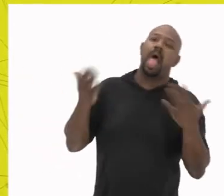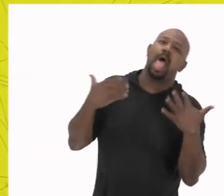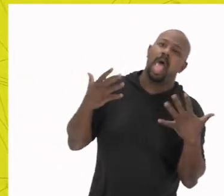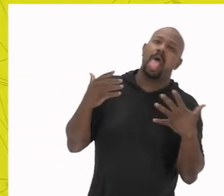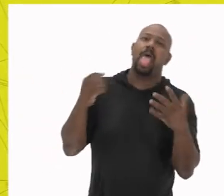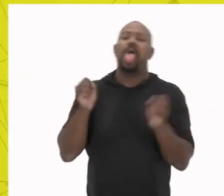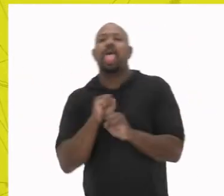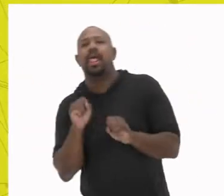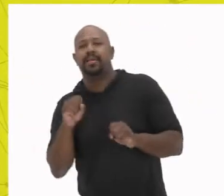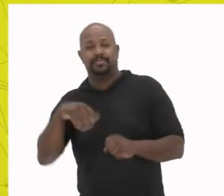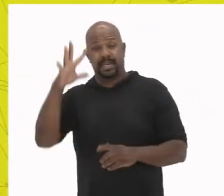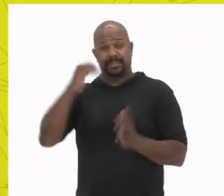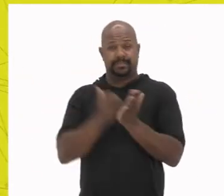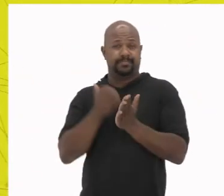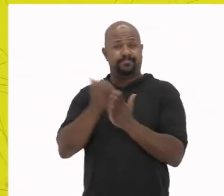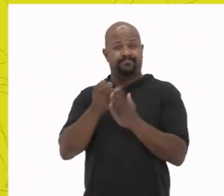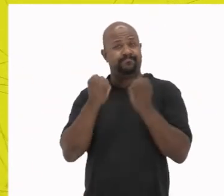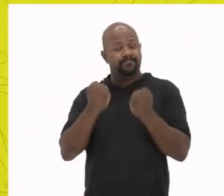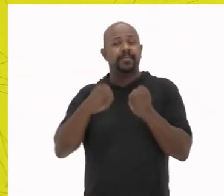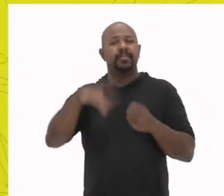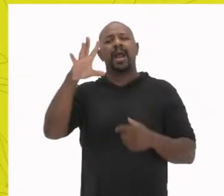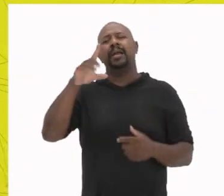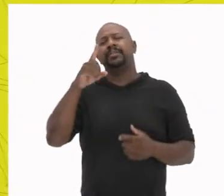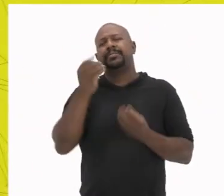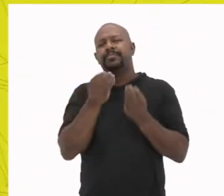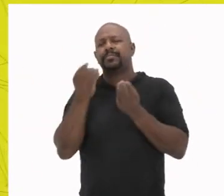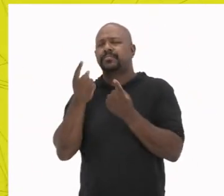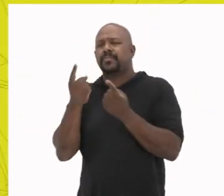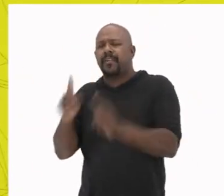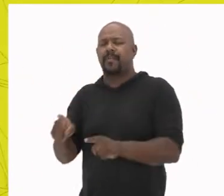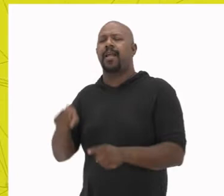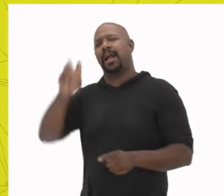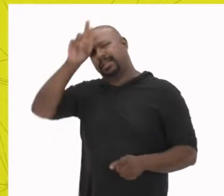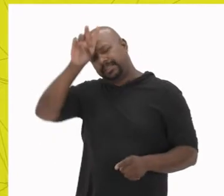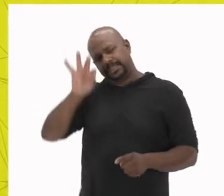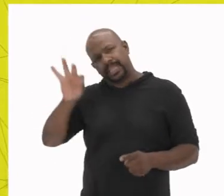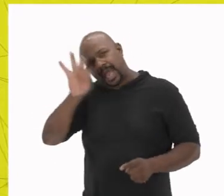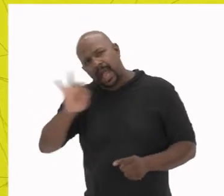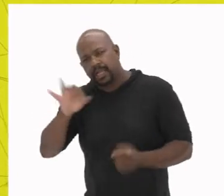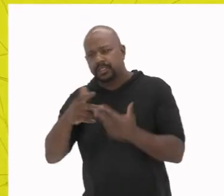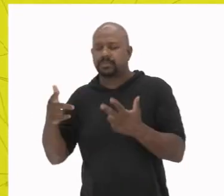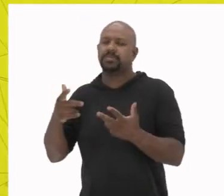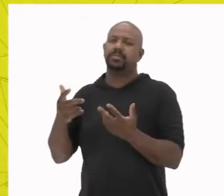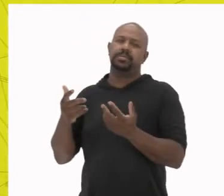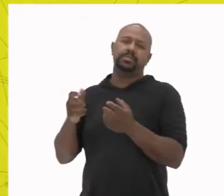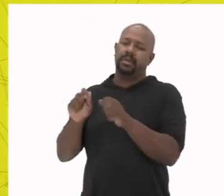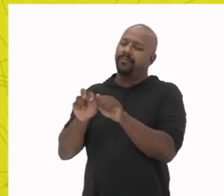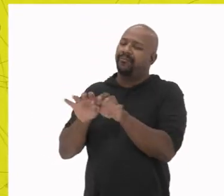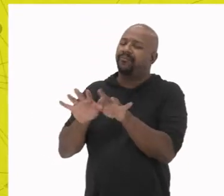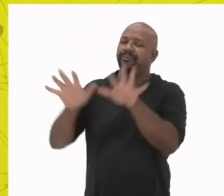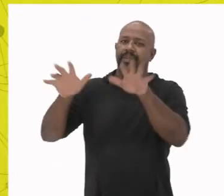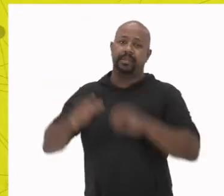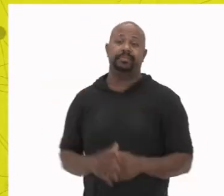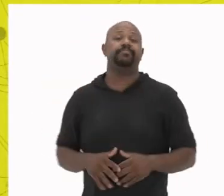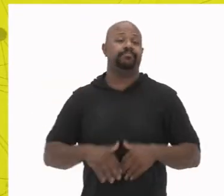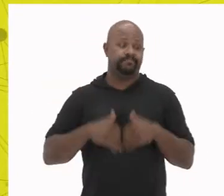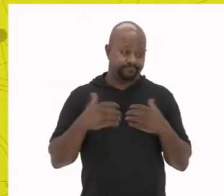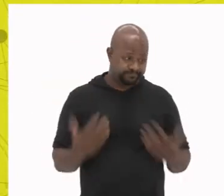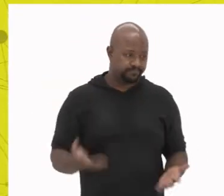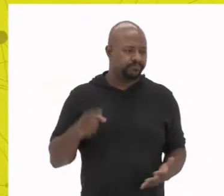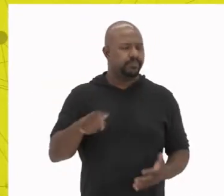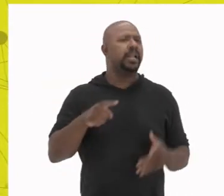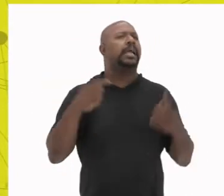de temperaturas e umidades mais severas e mais vulneráveis a ataques de insetos e proliferação de